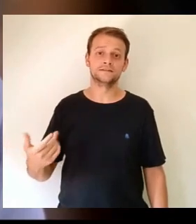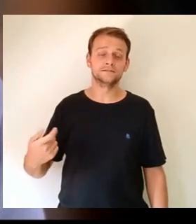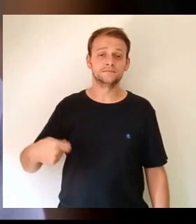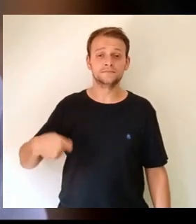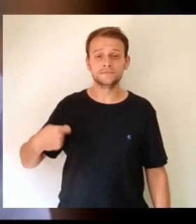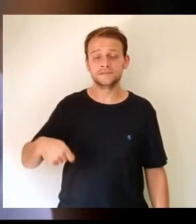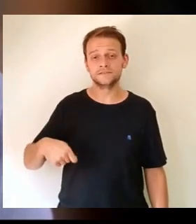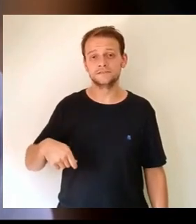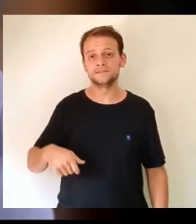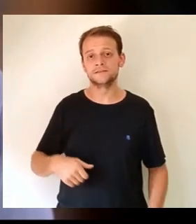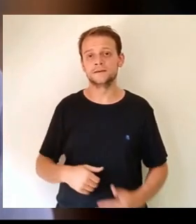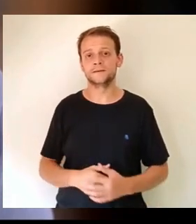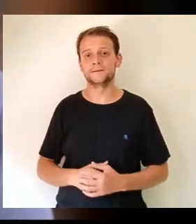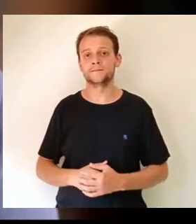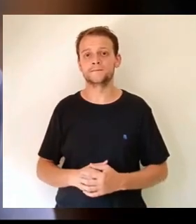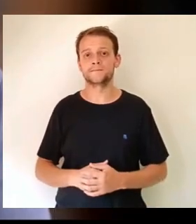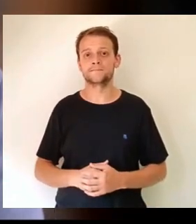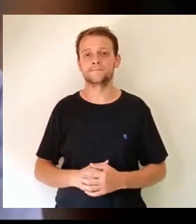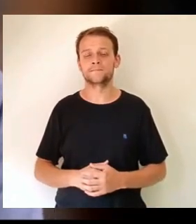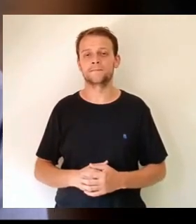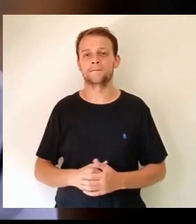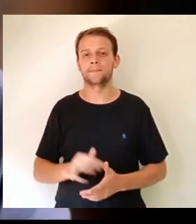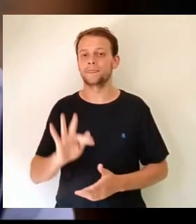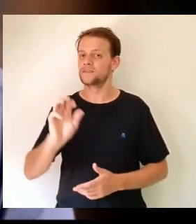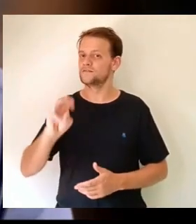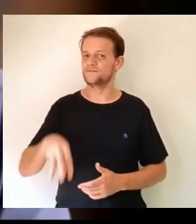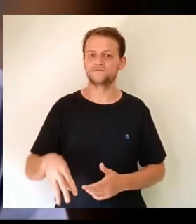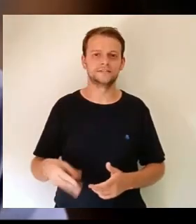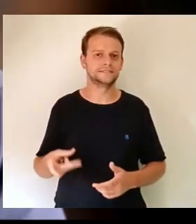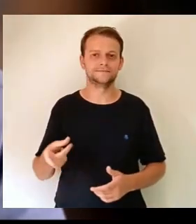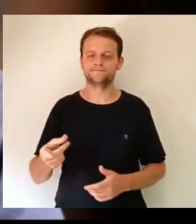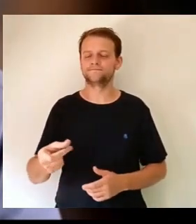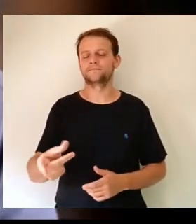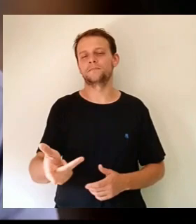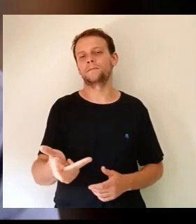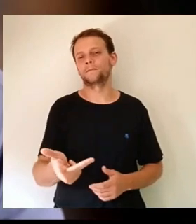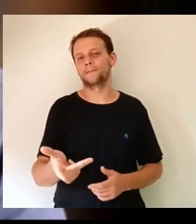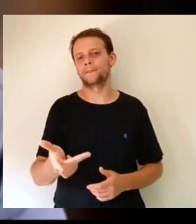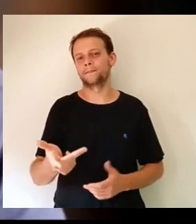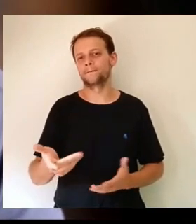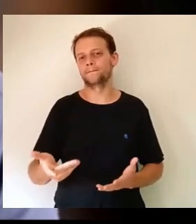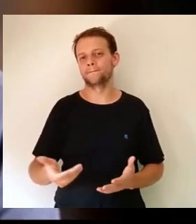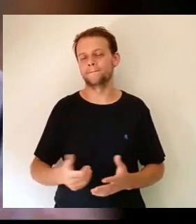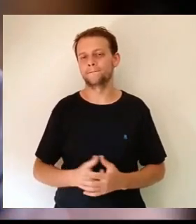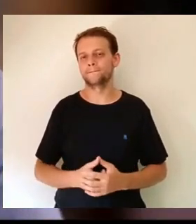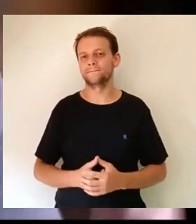enfim, o acervo é uma coisa que tem que ter um